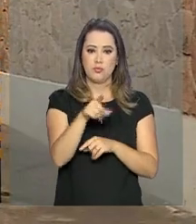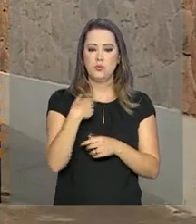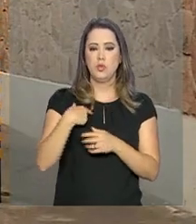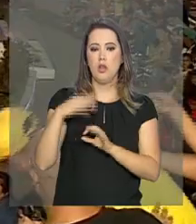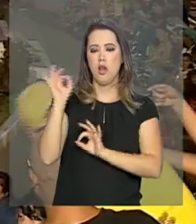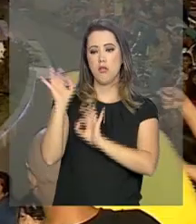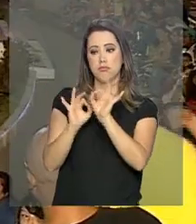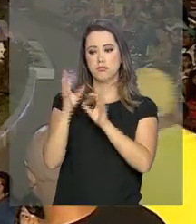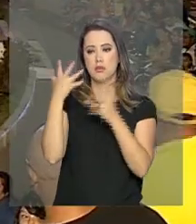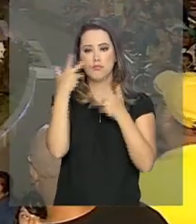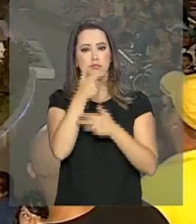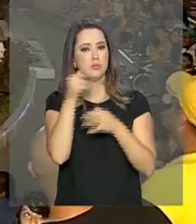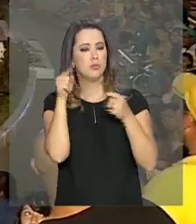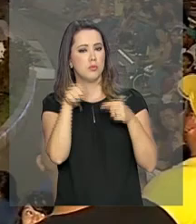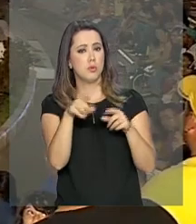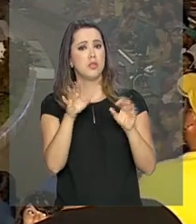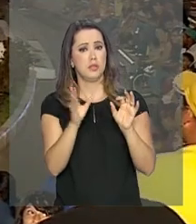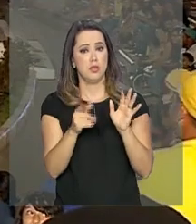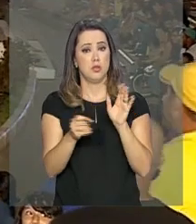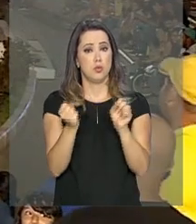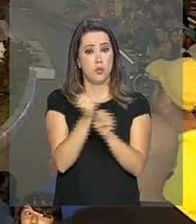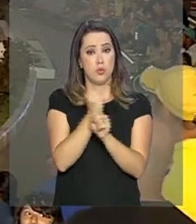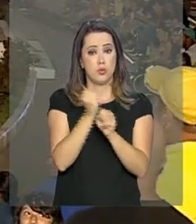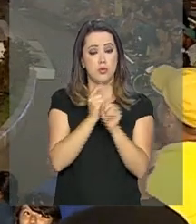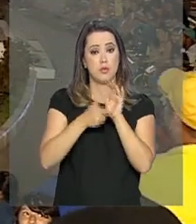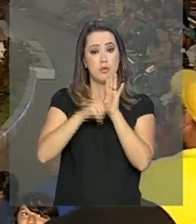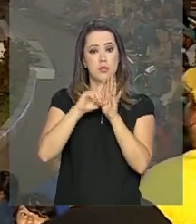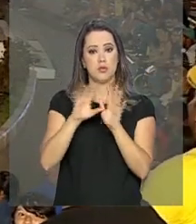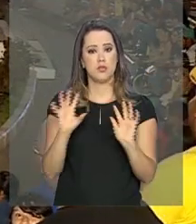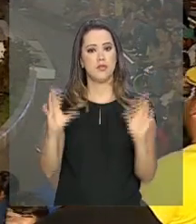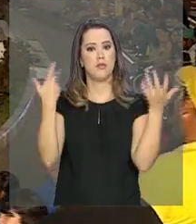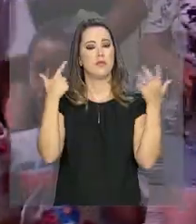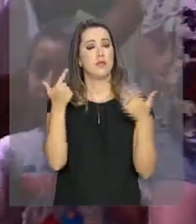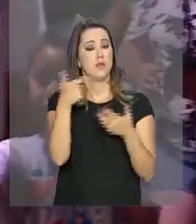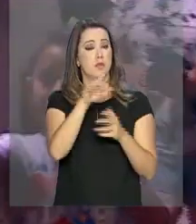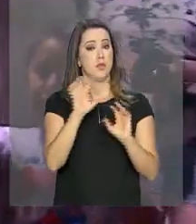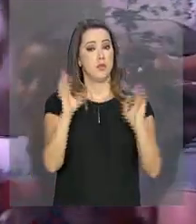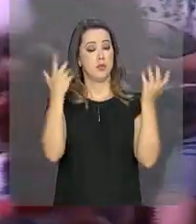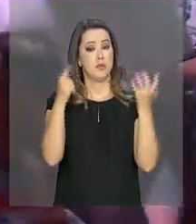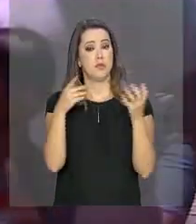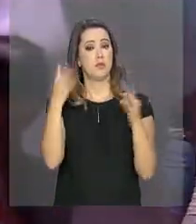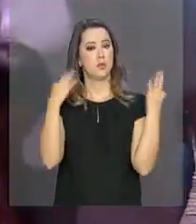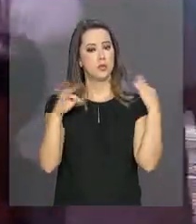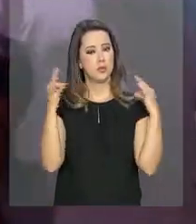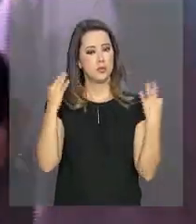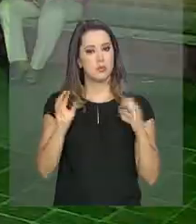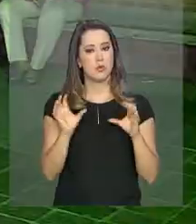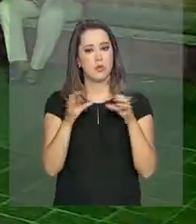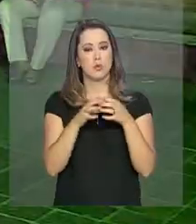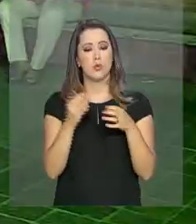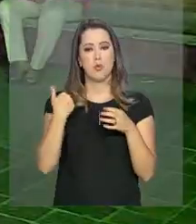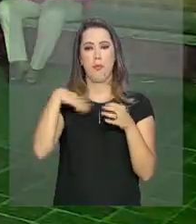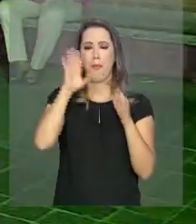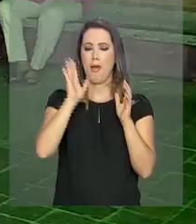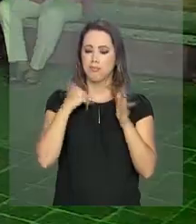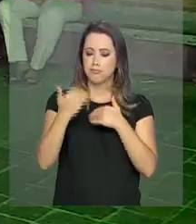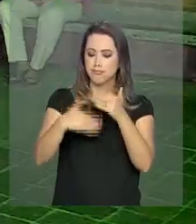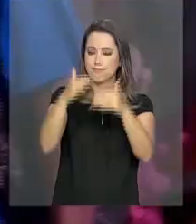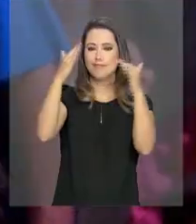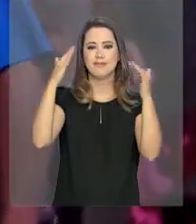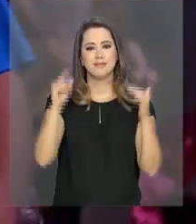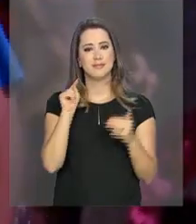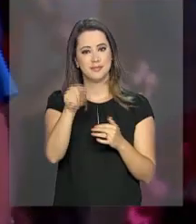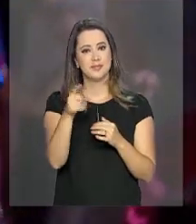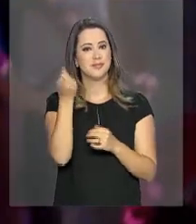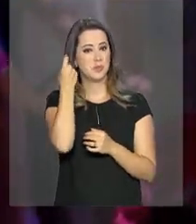antigas cria o ambiente propício para festivais e outros eventos que o turismo é um dos setores mais prósperos do méxico